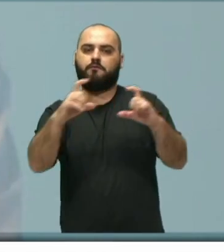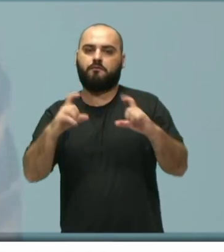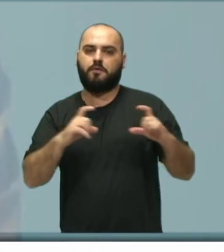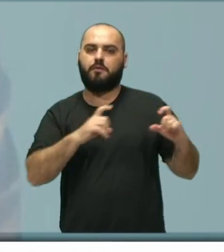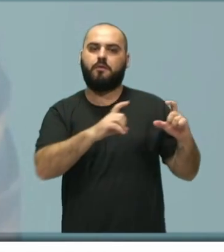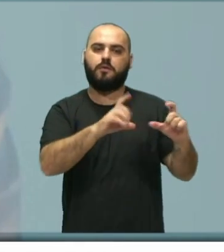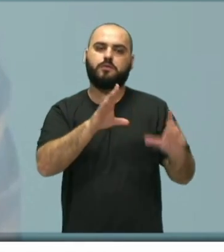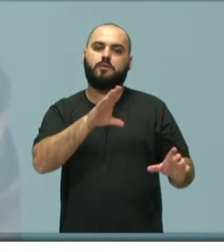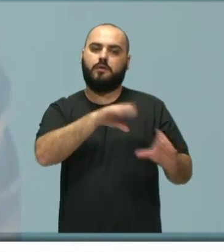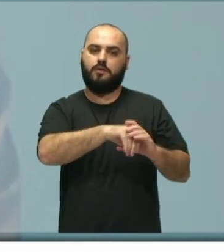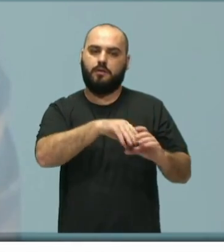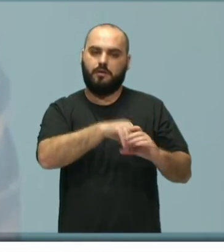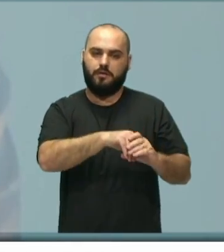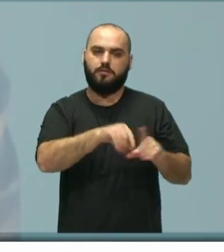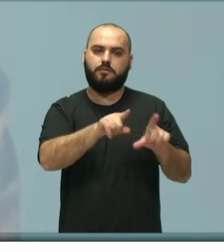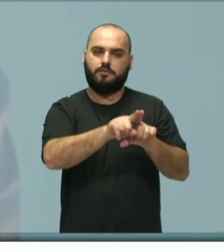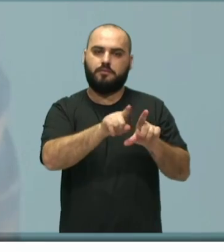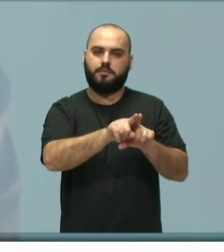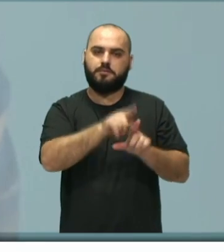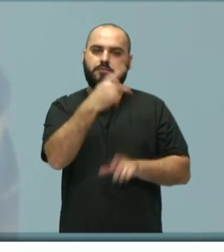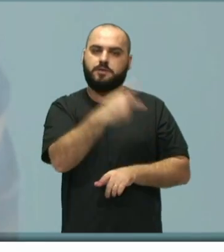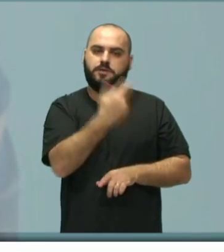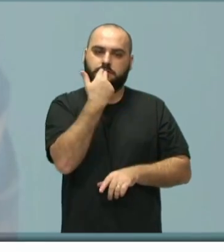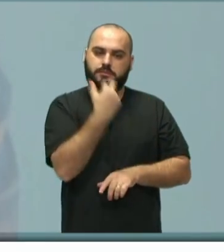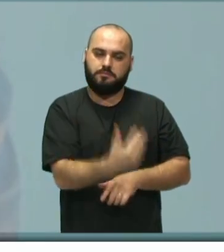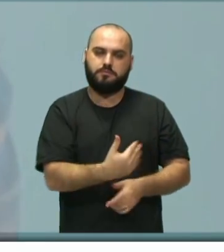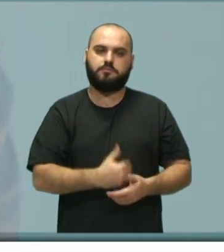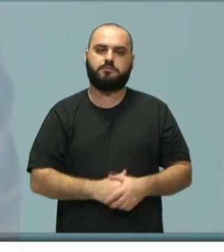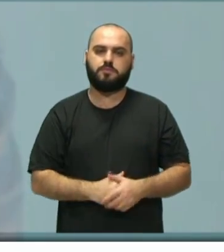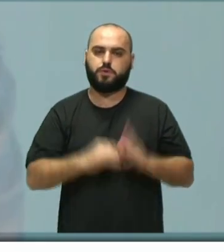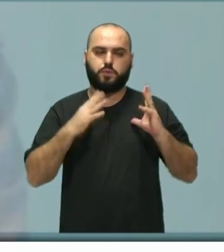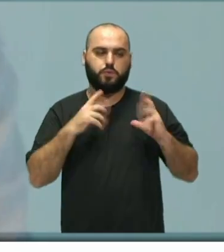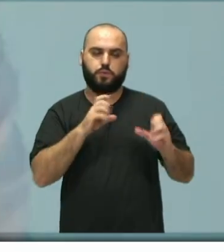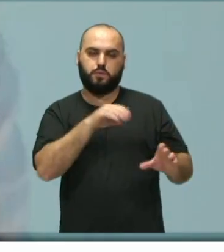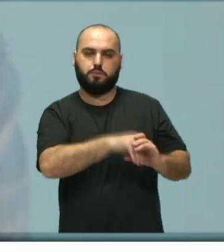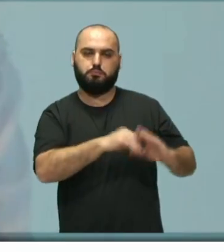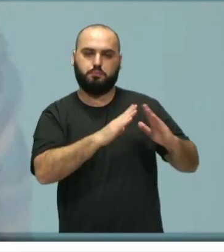parte dessa concepção, né, toda doméstica.